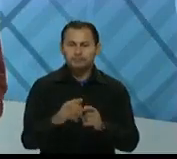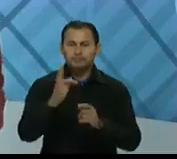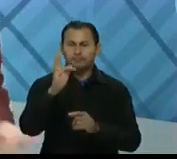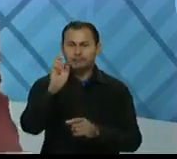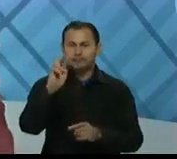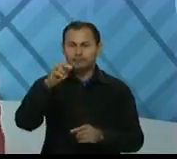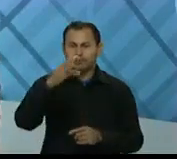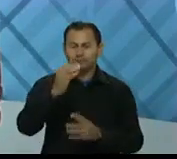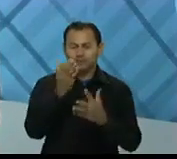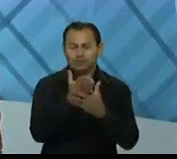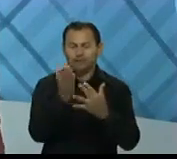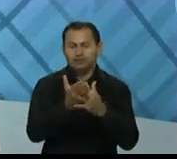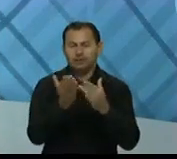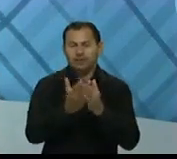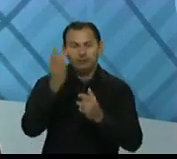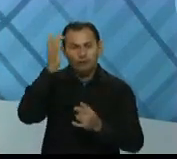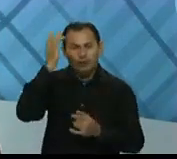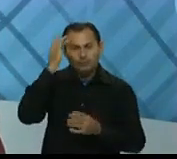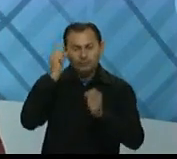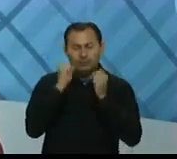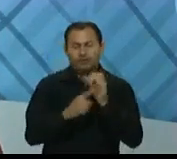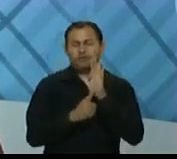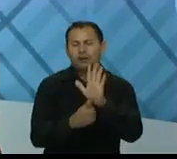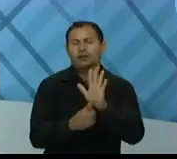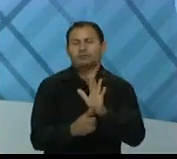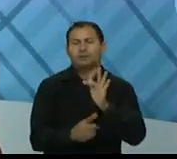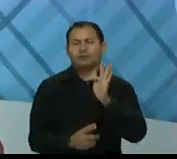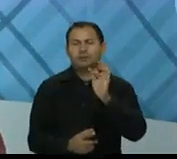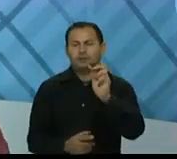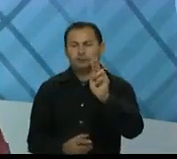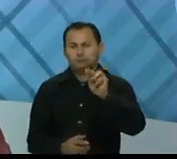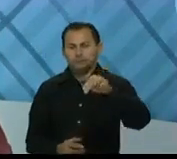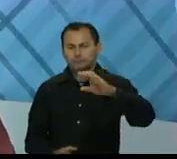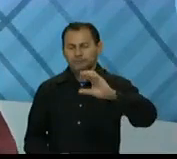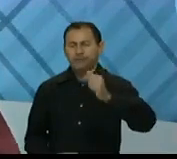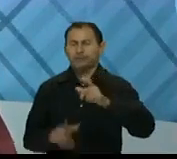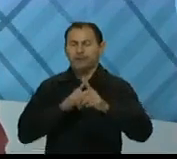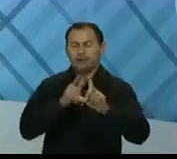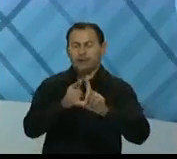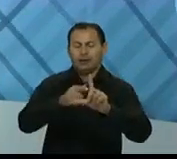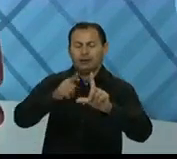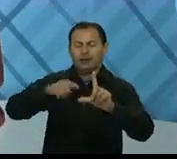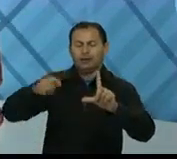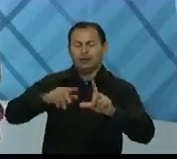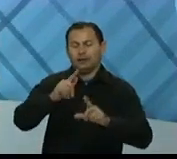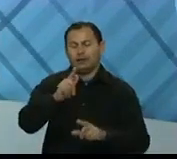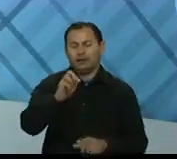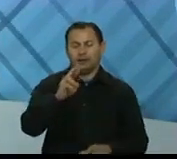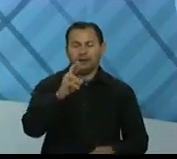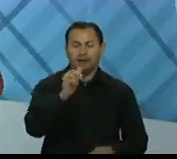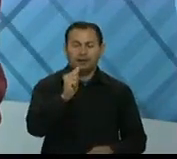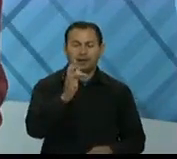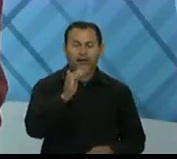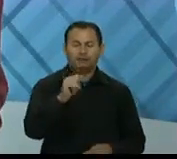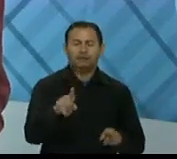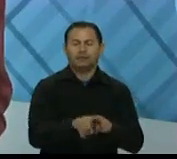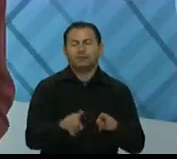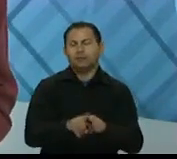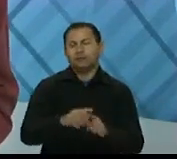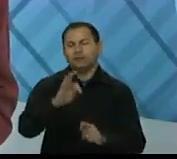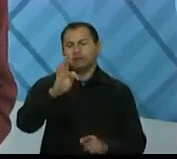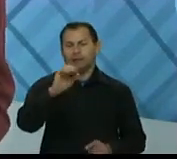função. Dentre essas formas que podemos representar uma função, estão a gráfica e a tabular. Então, são outras formas